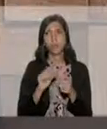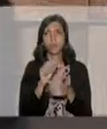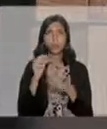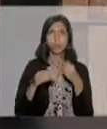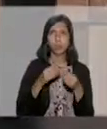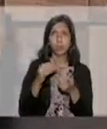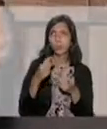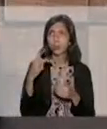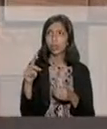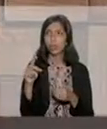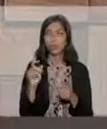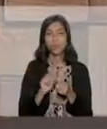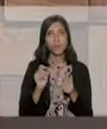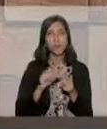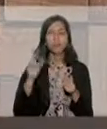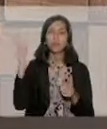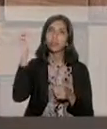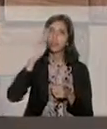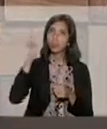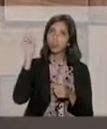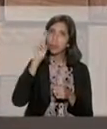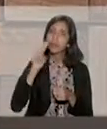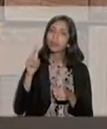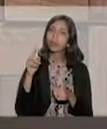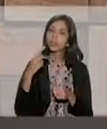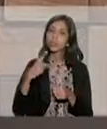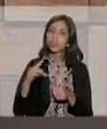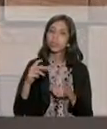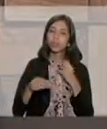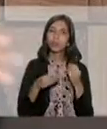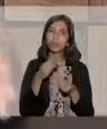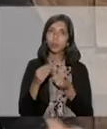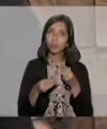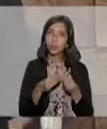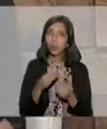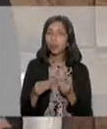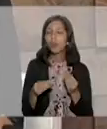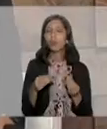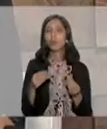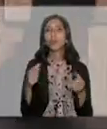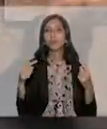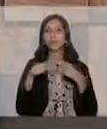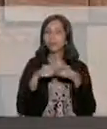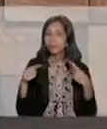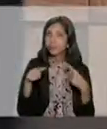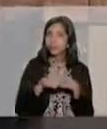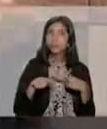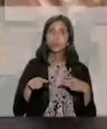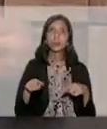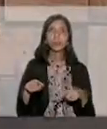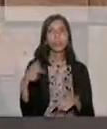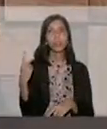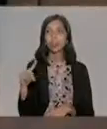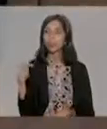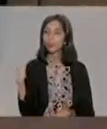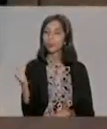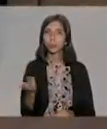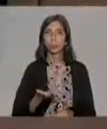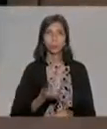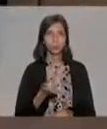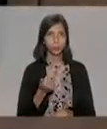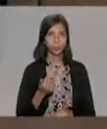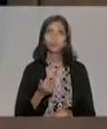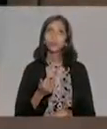da escada, o sketch da... Eu não, fazia uma história com começo, isso, meio e fim. Conflitos, todas as... Isso é bárbaro,